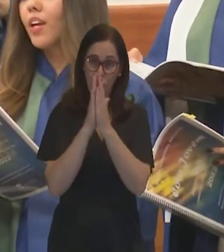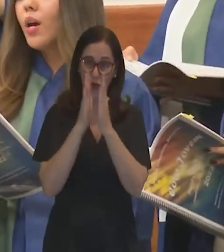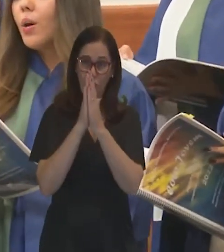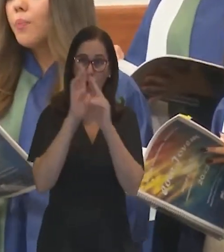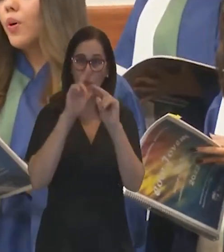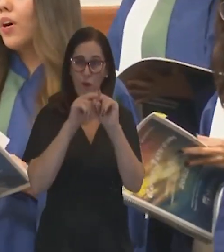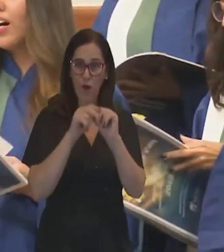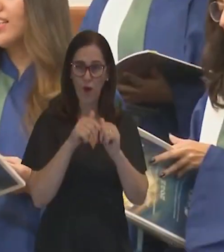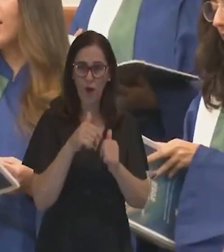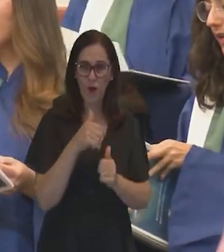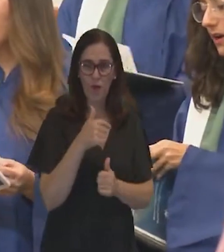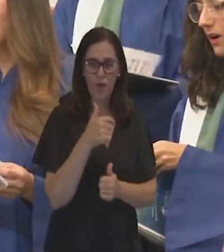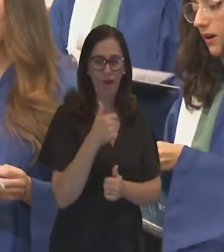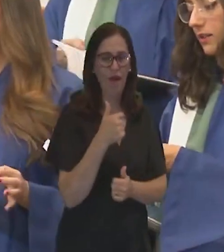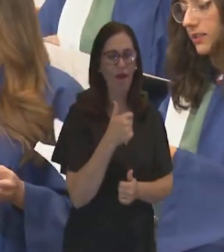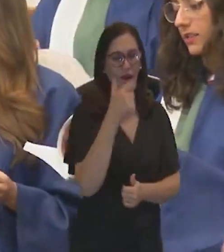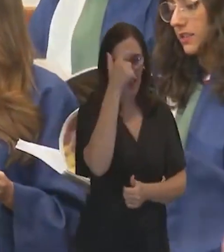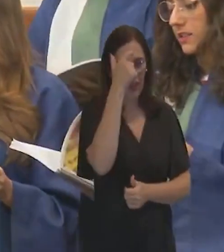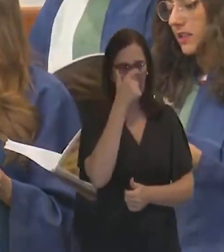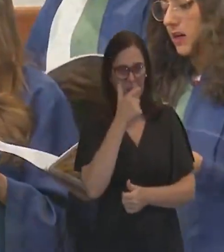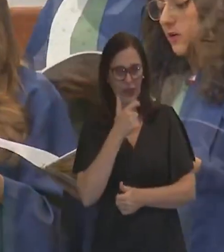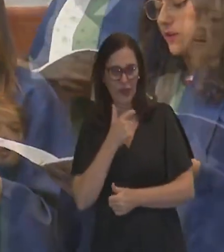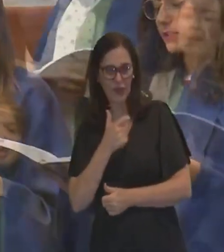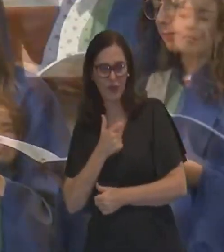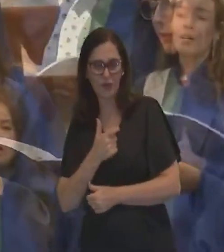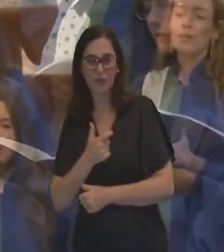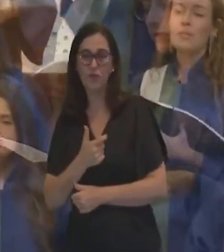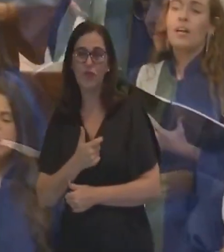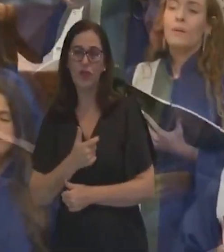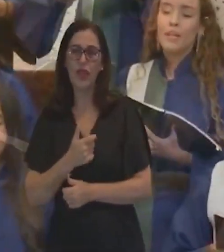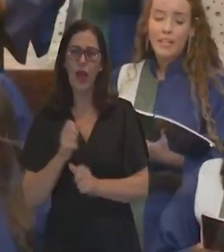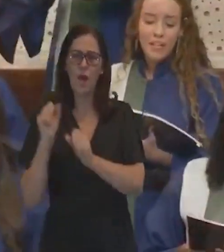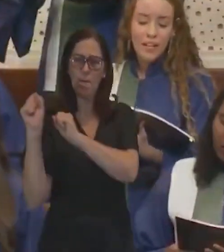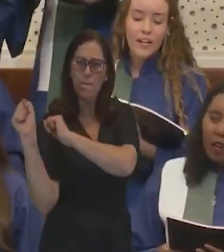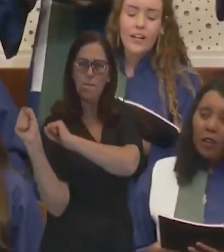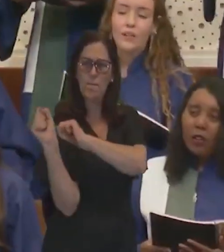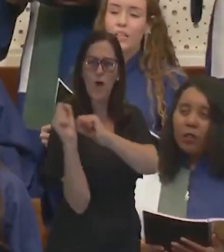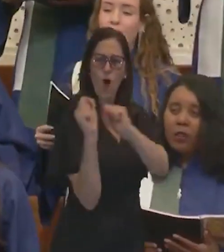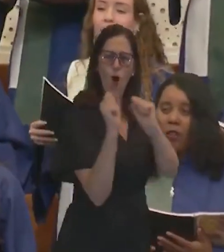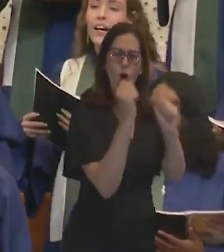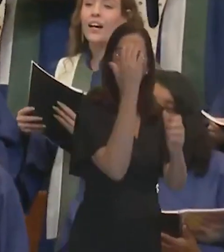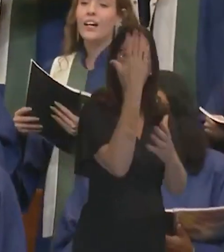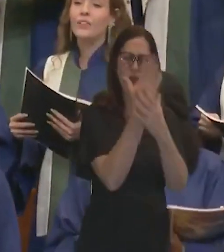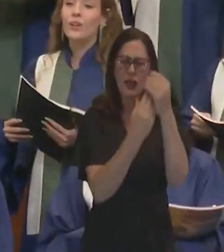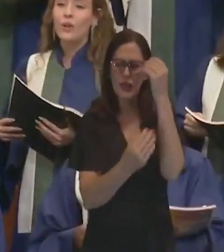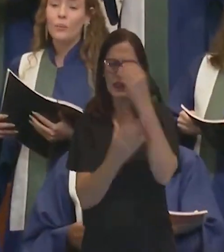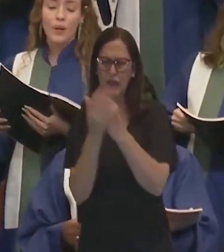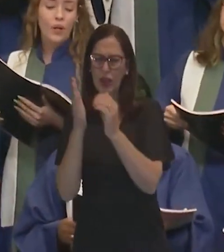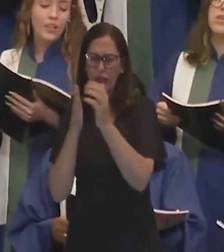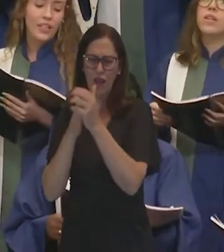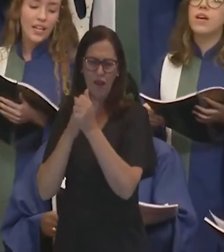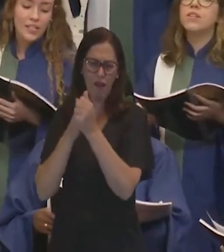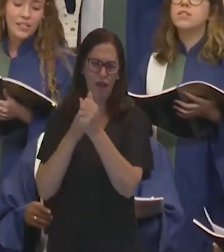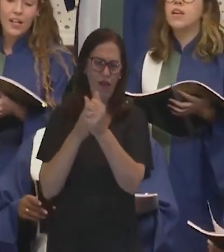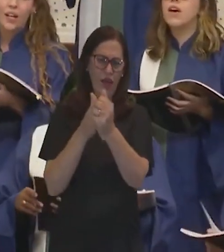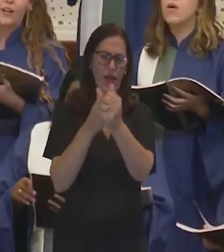mim poderosas são as mãos me guiando e dando